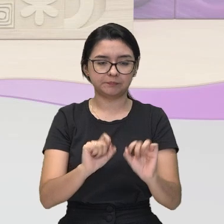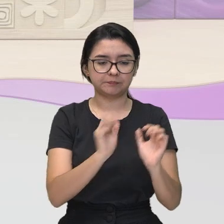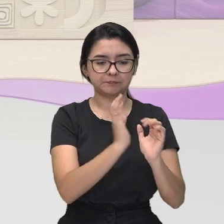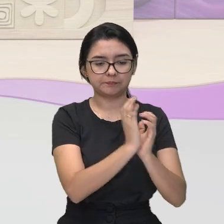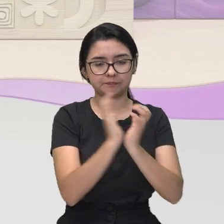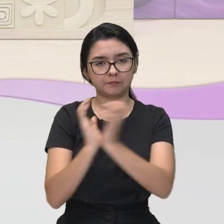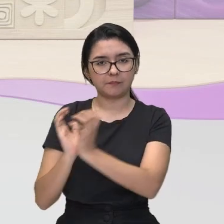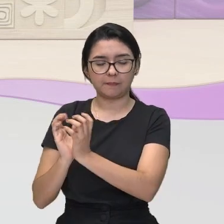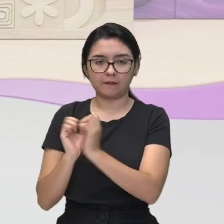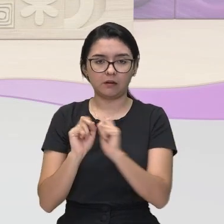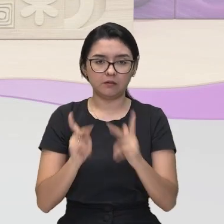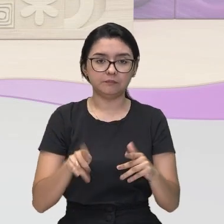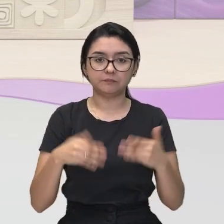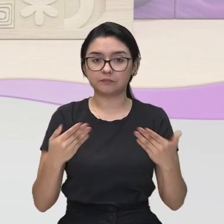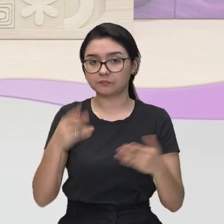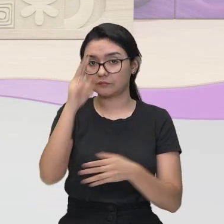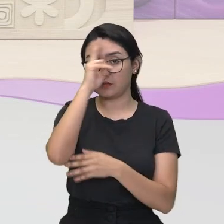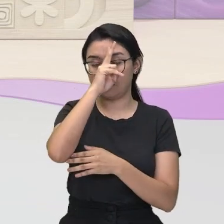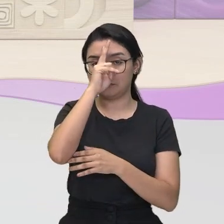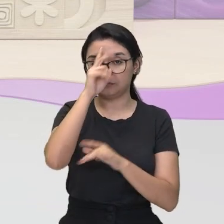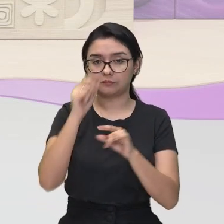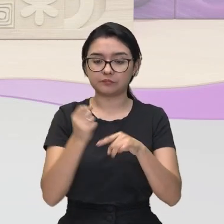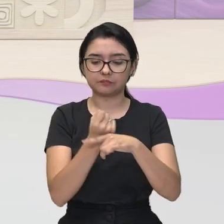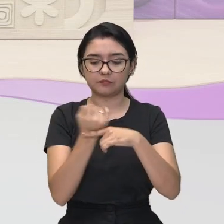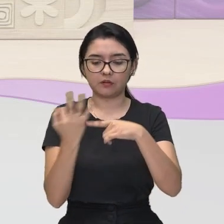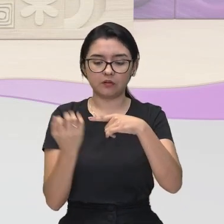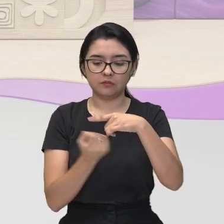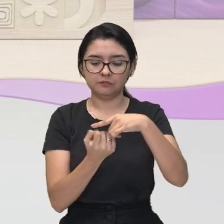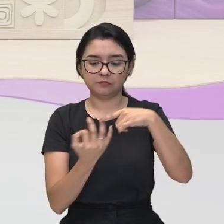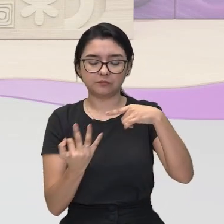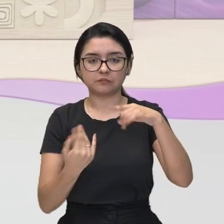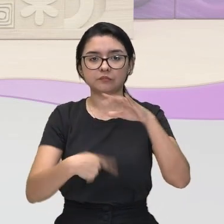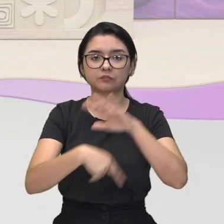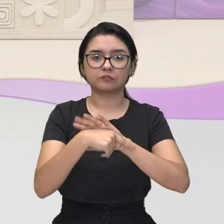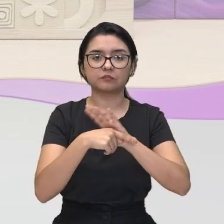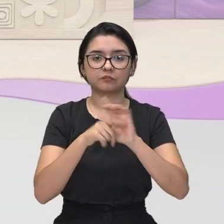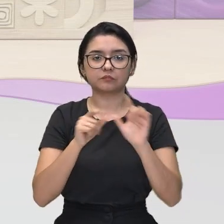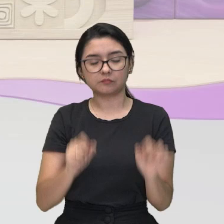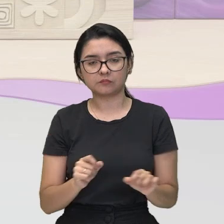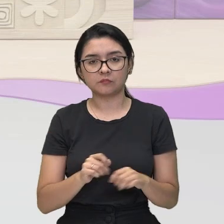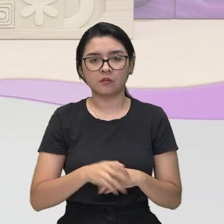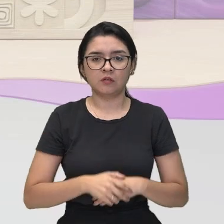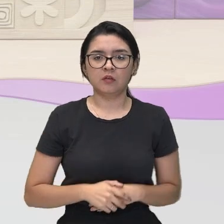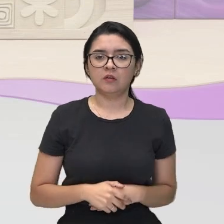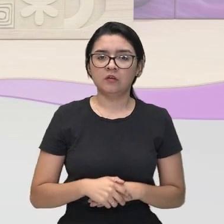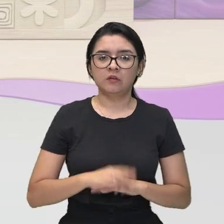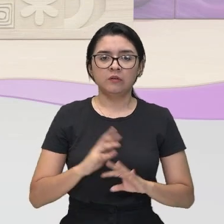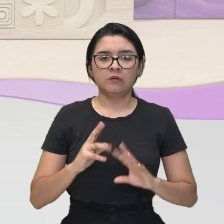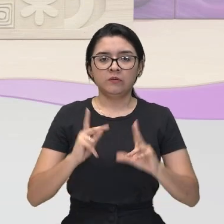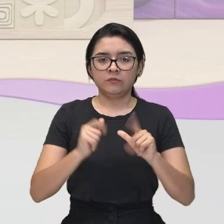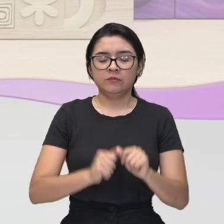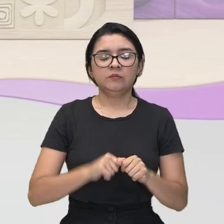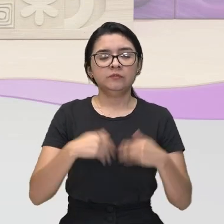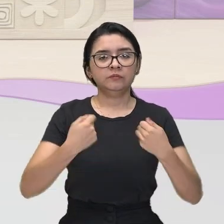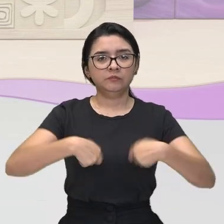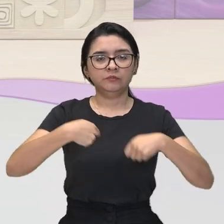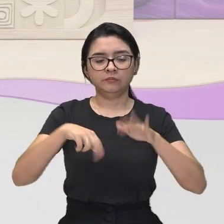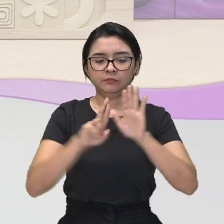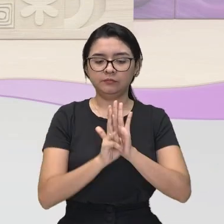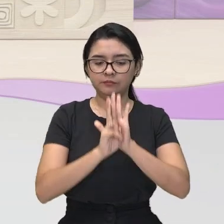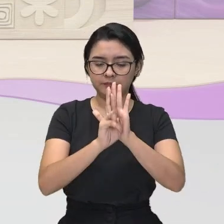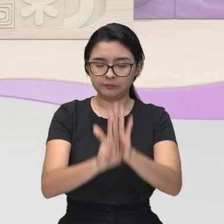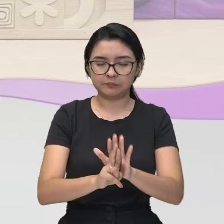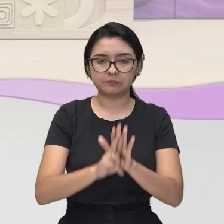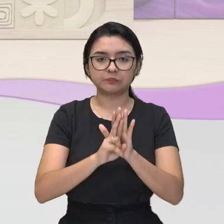legal? Bom, lembrando que frações são parte de um todo, tá bom? Então, quando precisamos representar